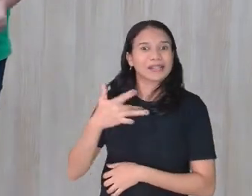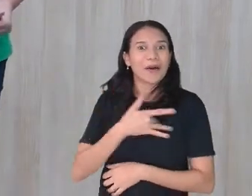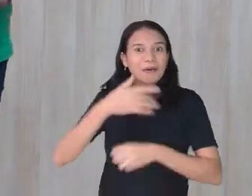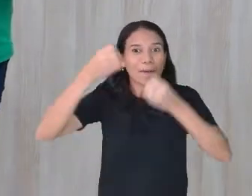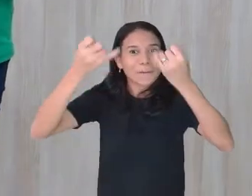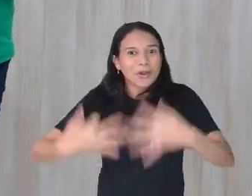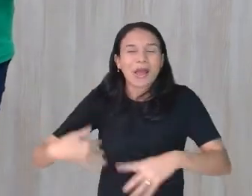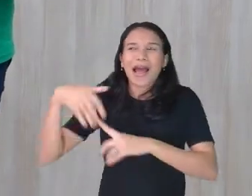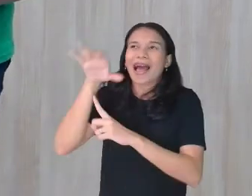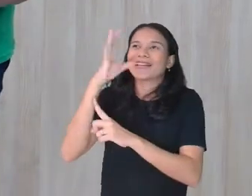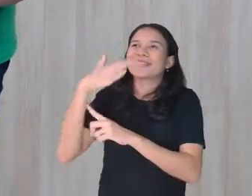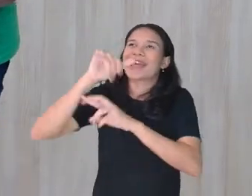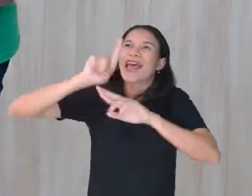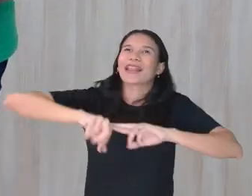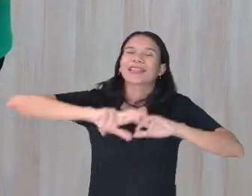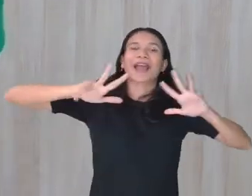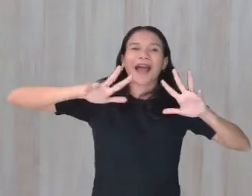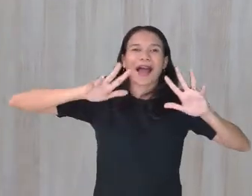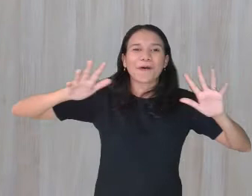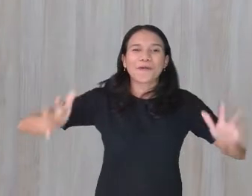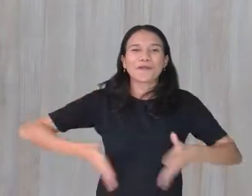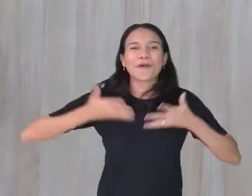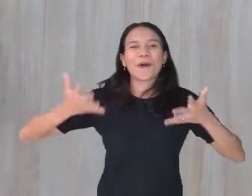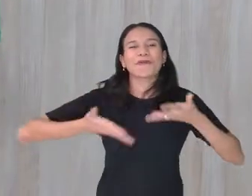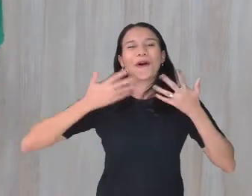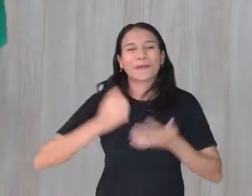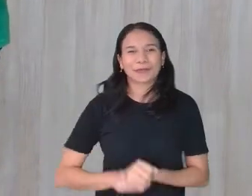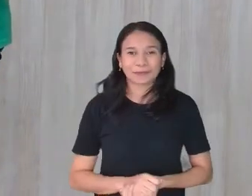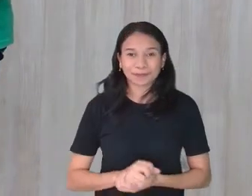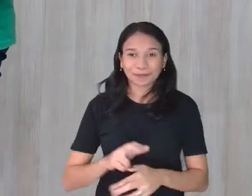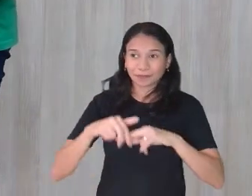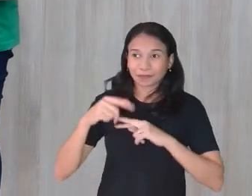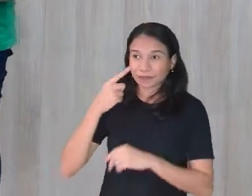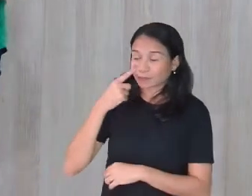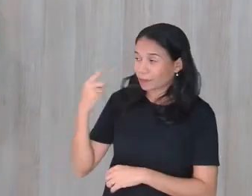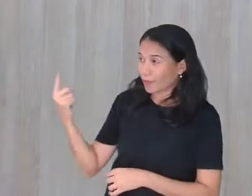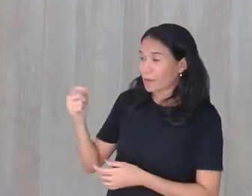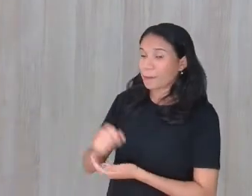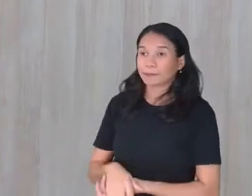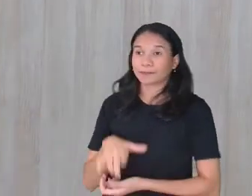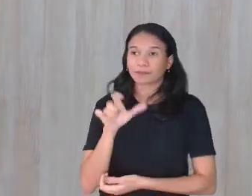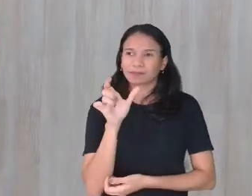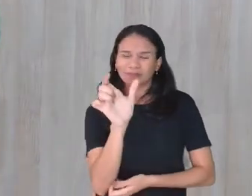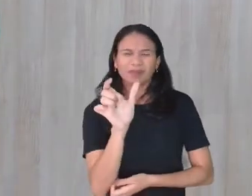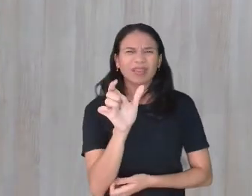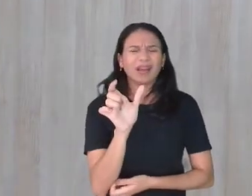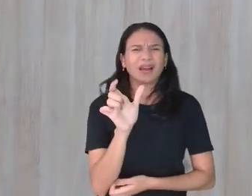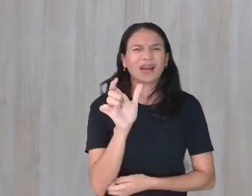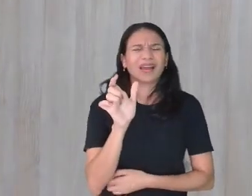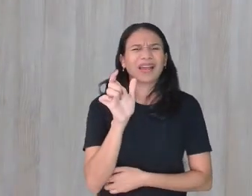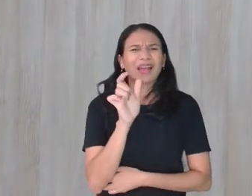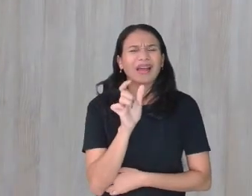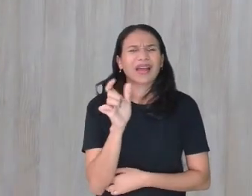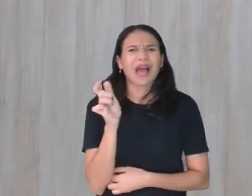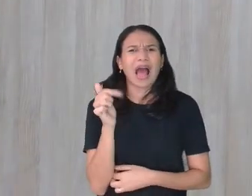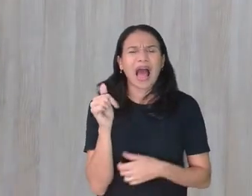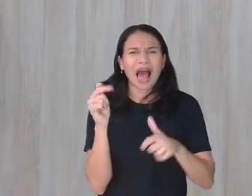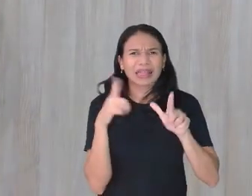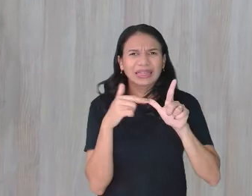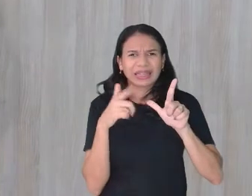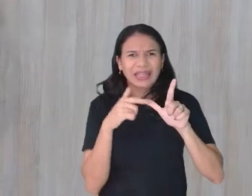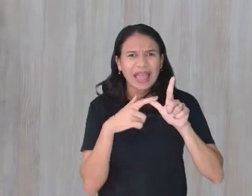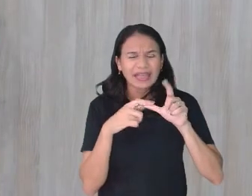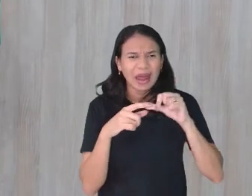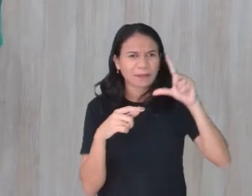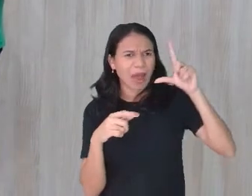da ciência de uma forma diferente. Então, quando a gente vê essa palavrinha, vocês vão dizer assim, professora, as letras, tem hora que a